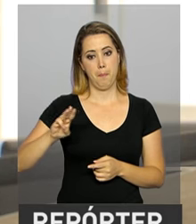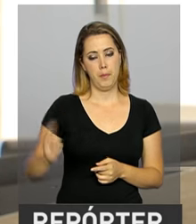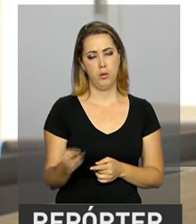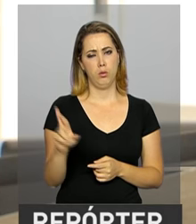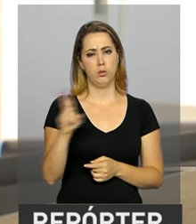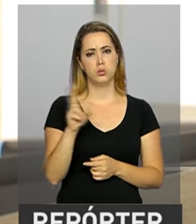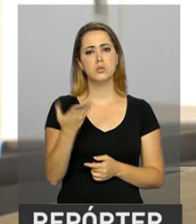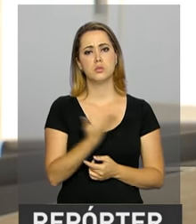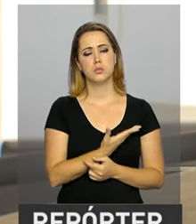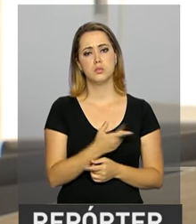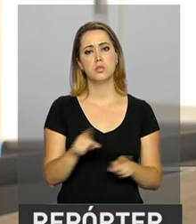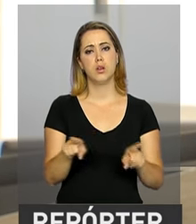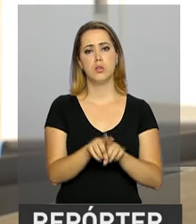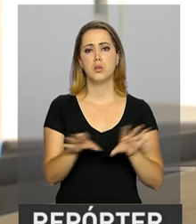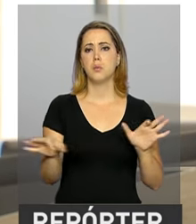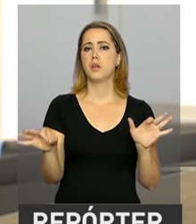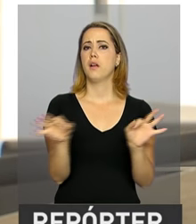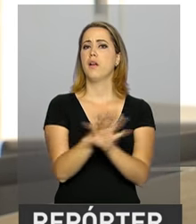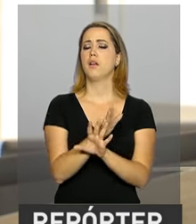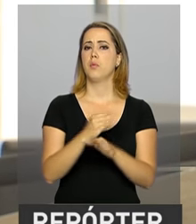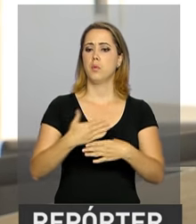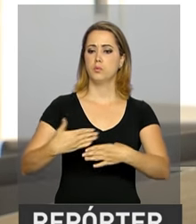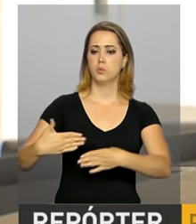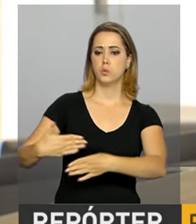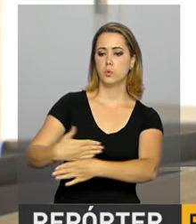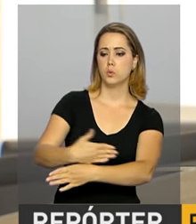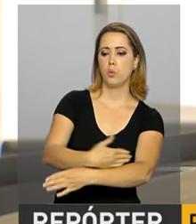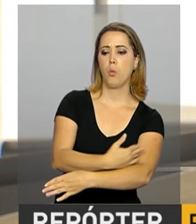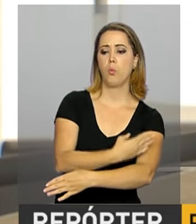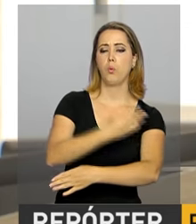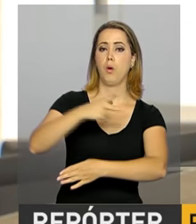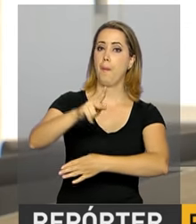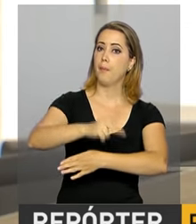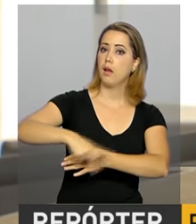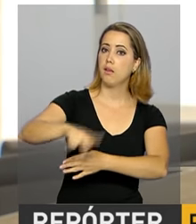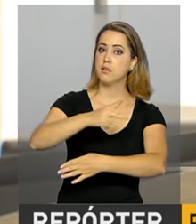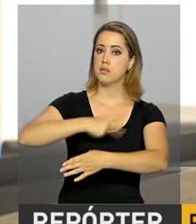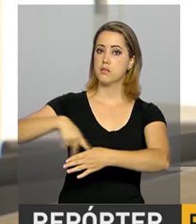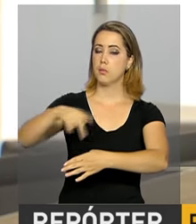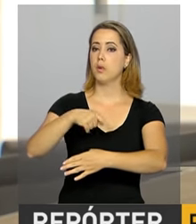R$ 230 milhões. Já para combater o crime nas fronteiras, o investimento previsto é de